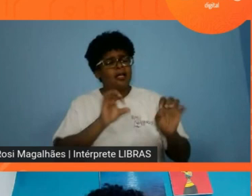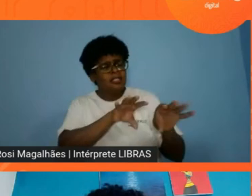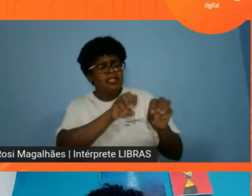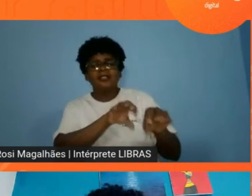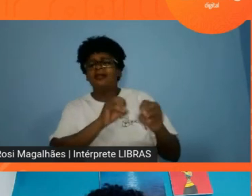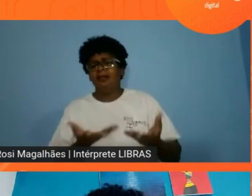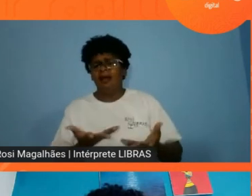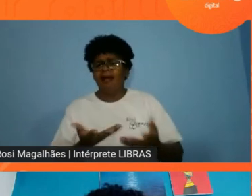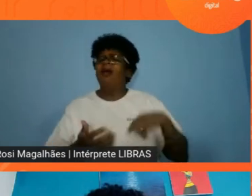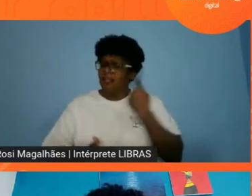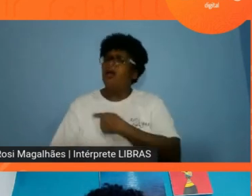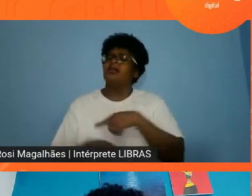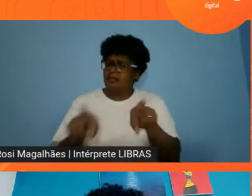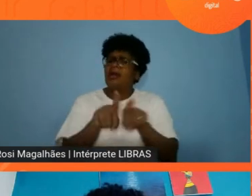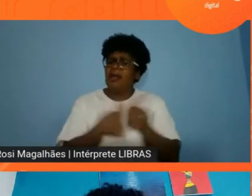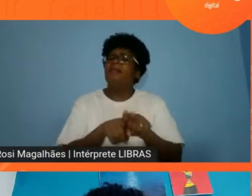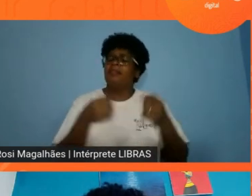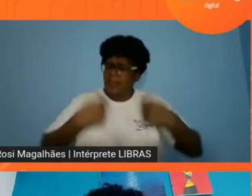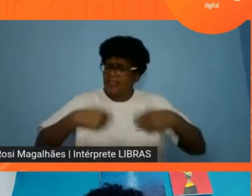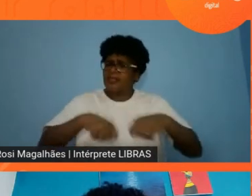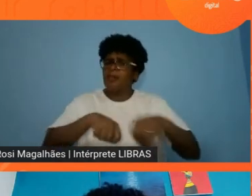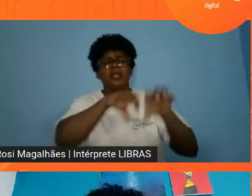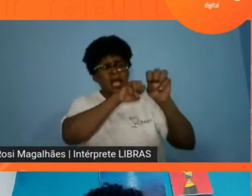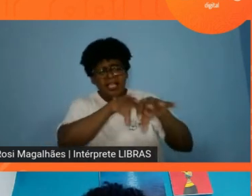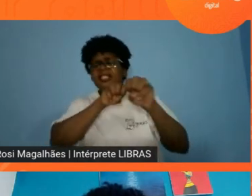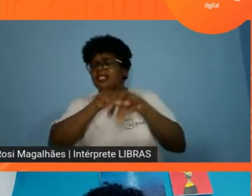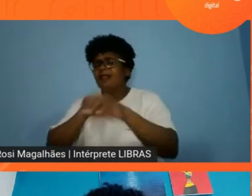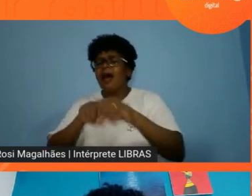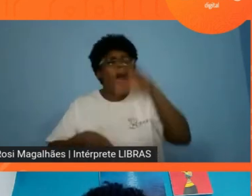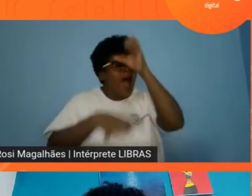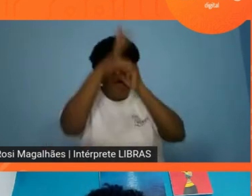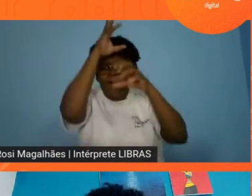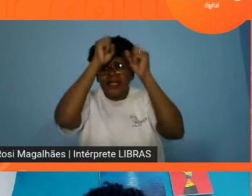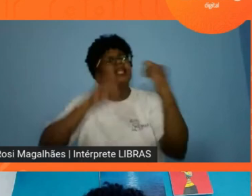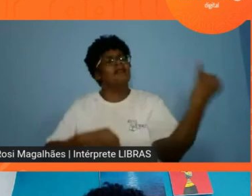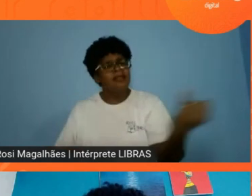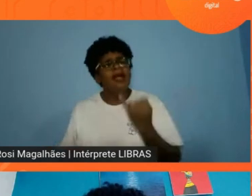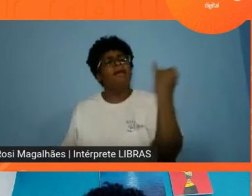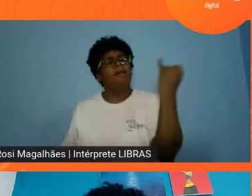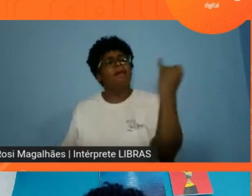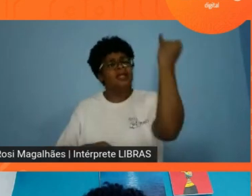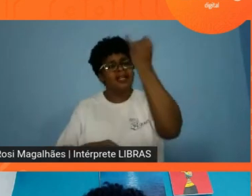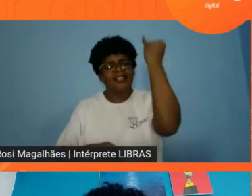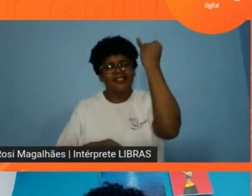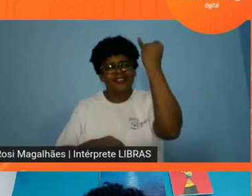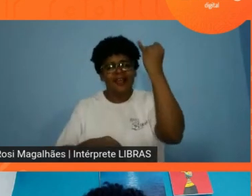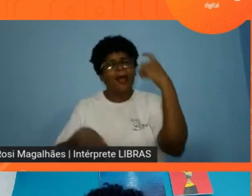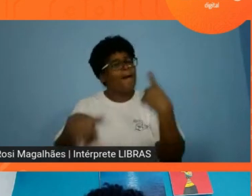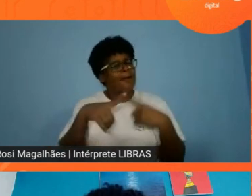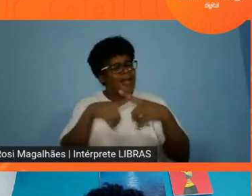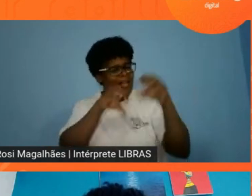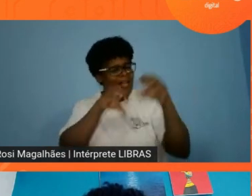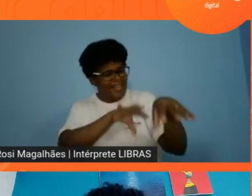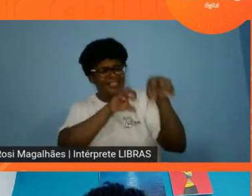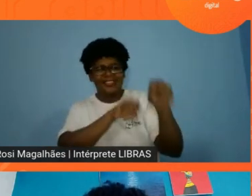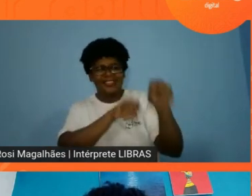dar valor a todas essas áreas da educação, porque é muito mais amplo, né? E é